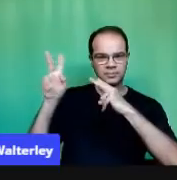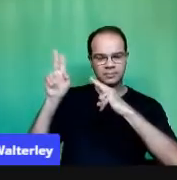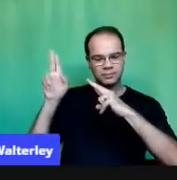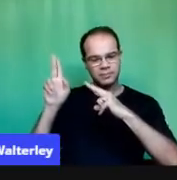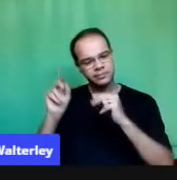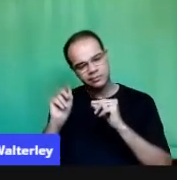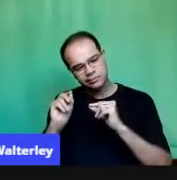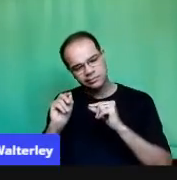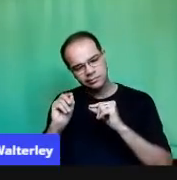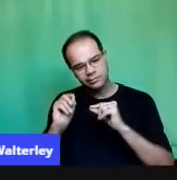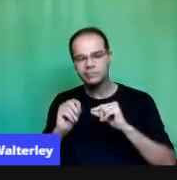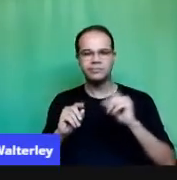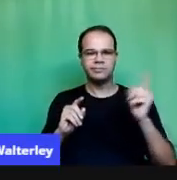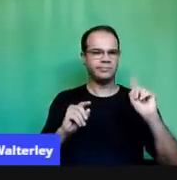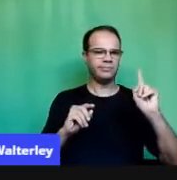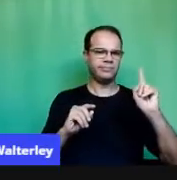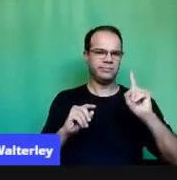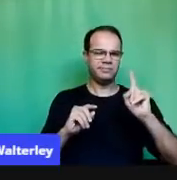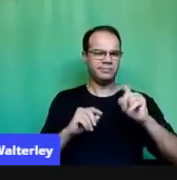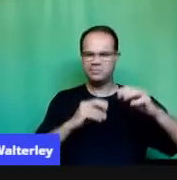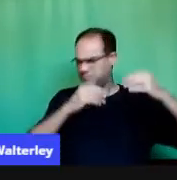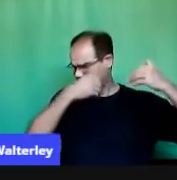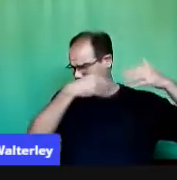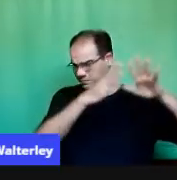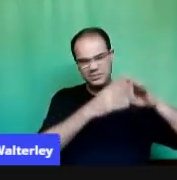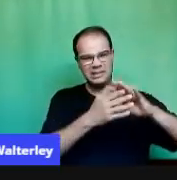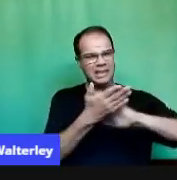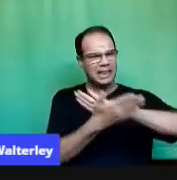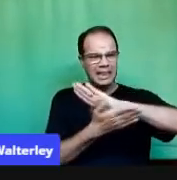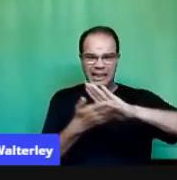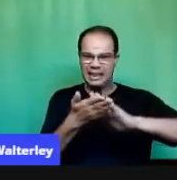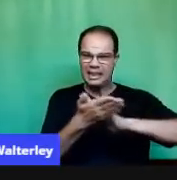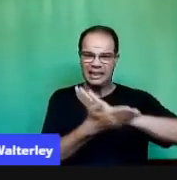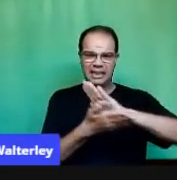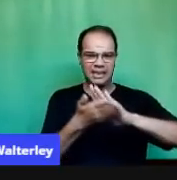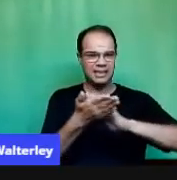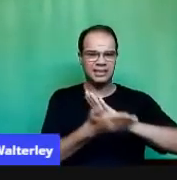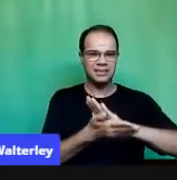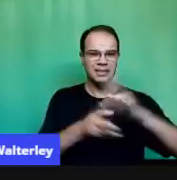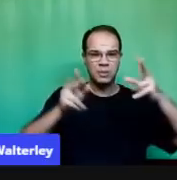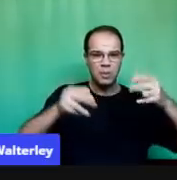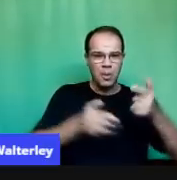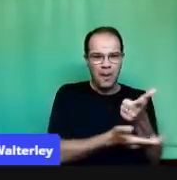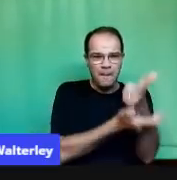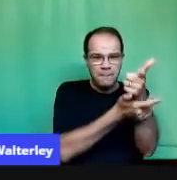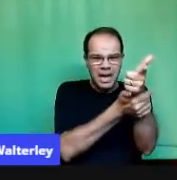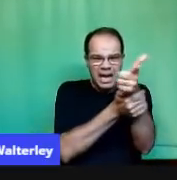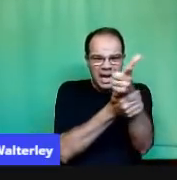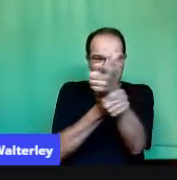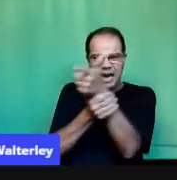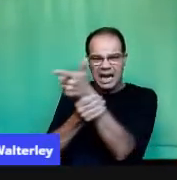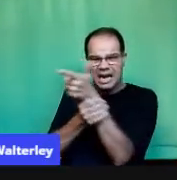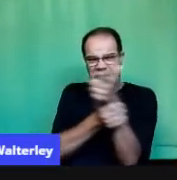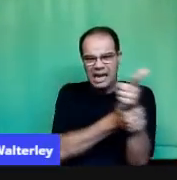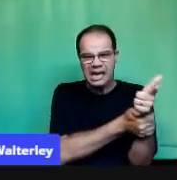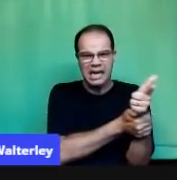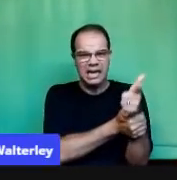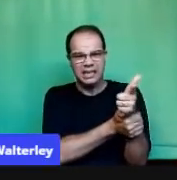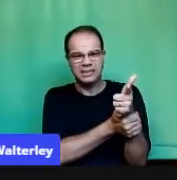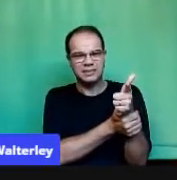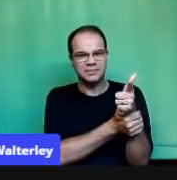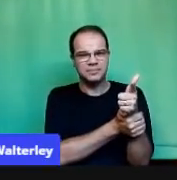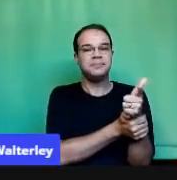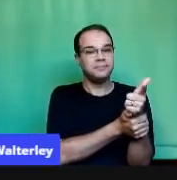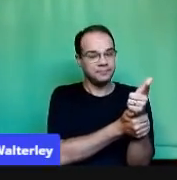a hora incerta para mandar ou receber rajadas. Você não precisa de artistas? Então fecha os